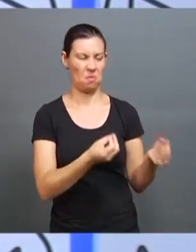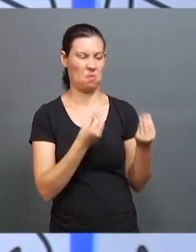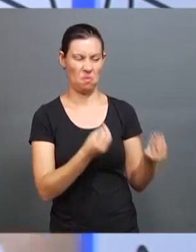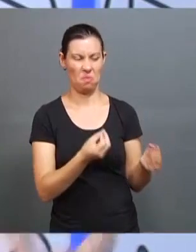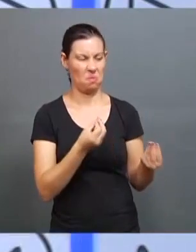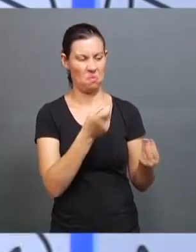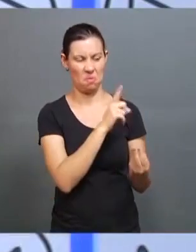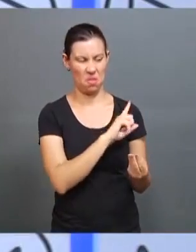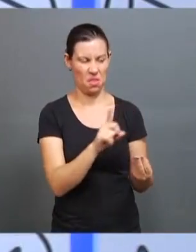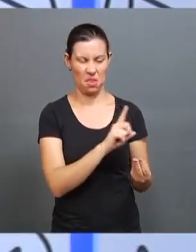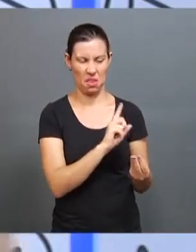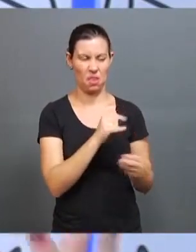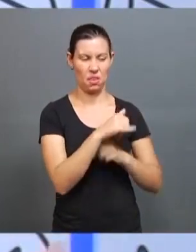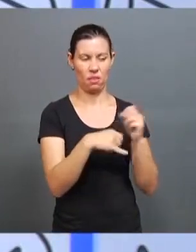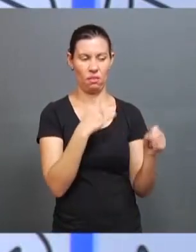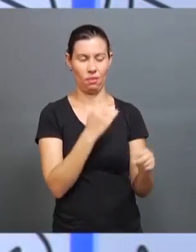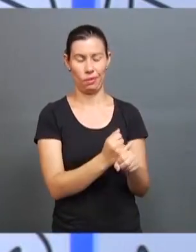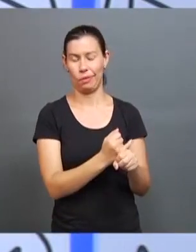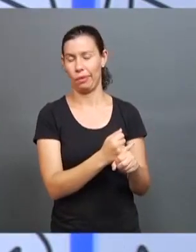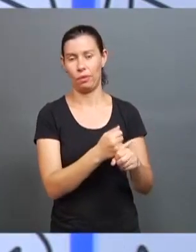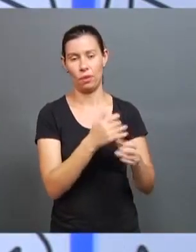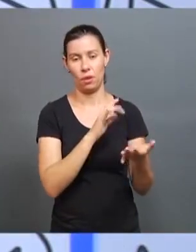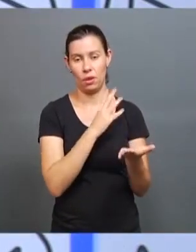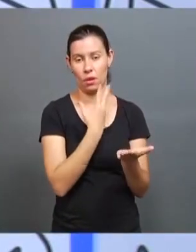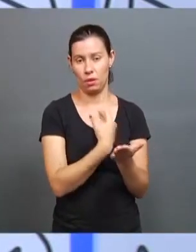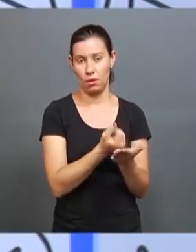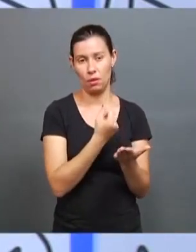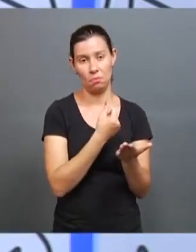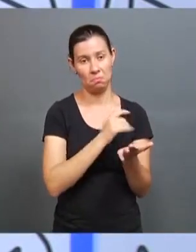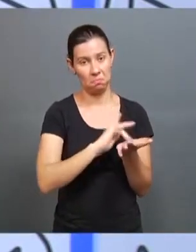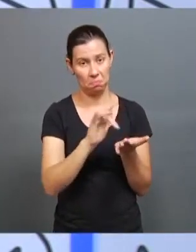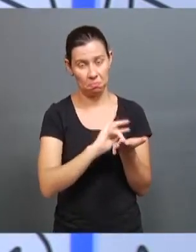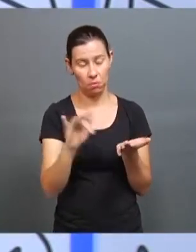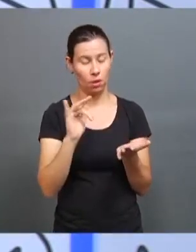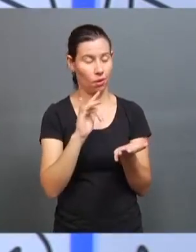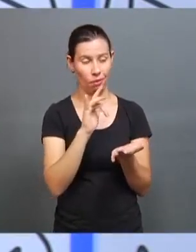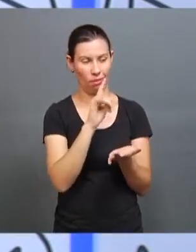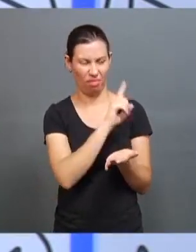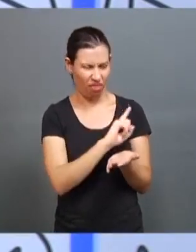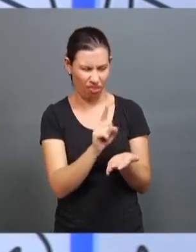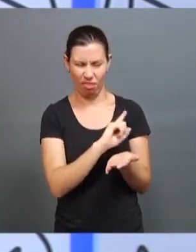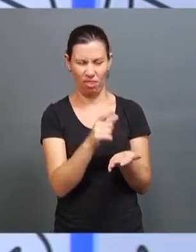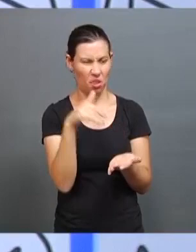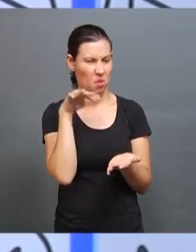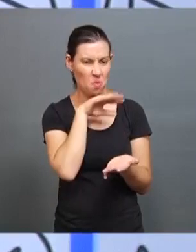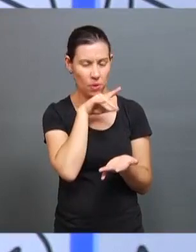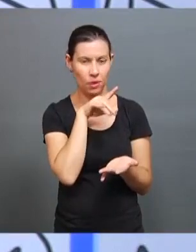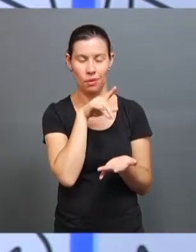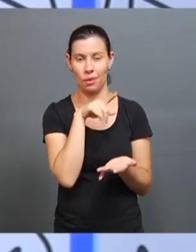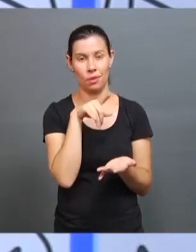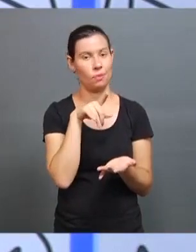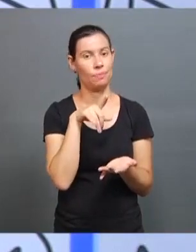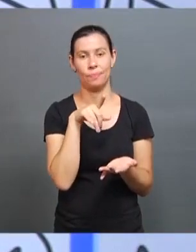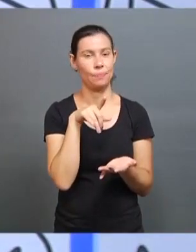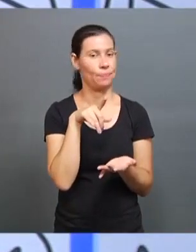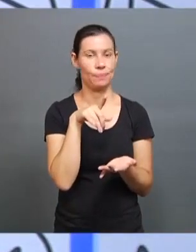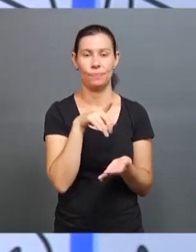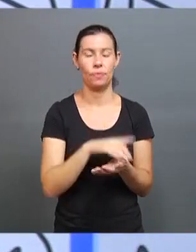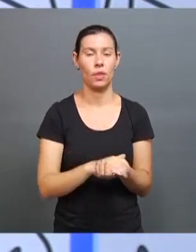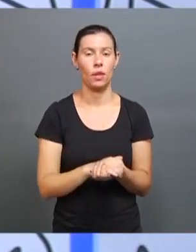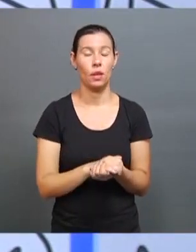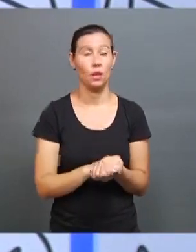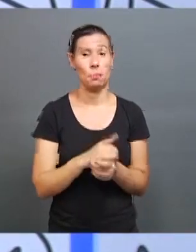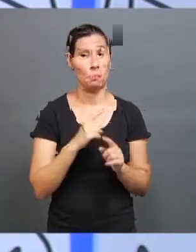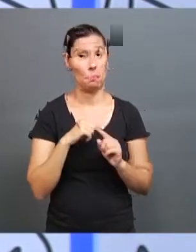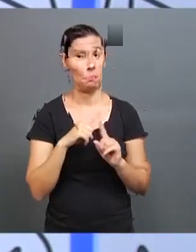não, não à internet, não aos smartphones. Não, não dá para nadar contra a corrente. Mas também não dá para